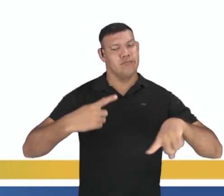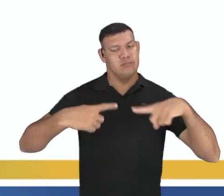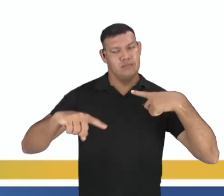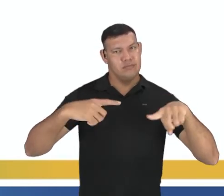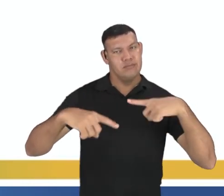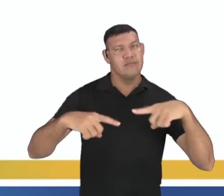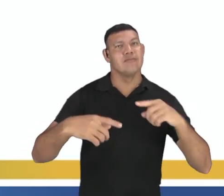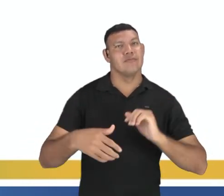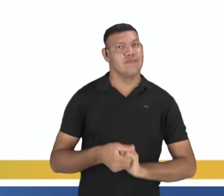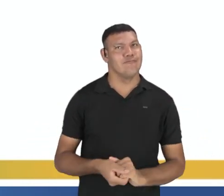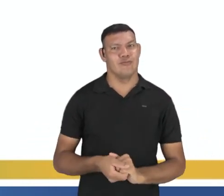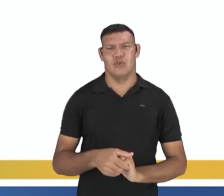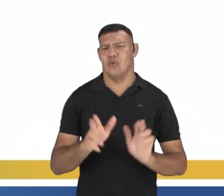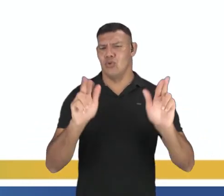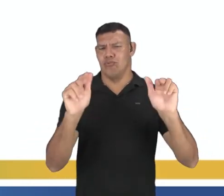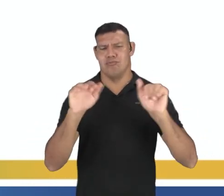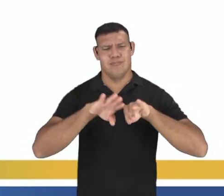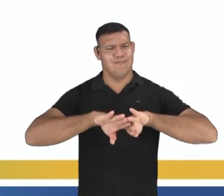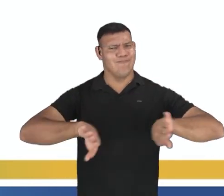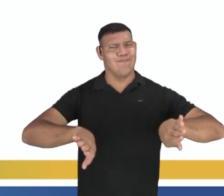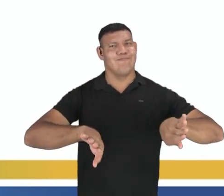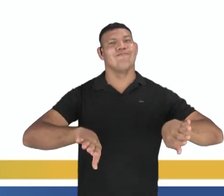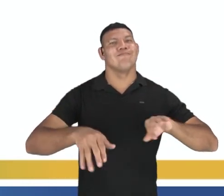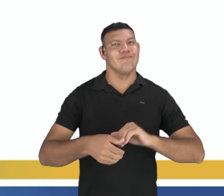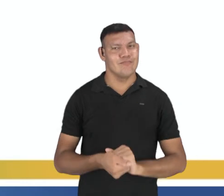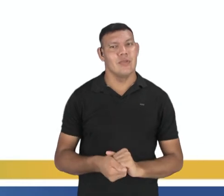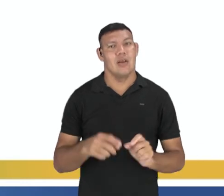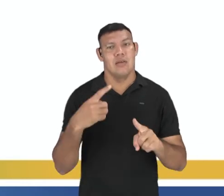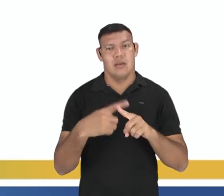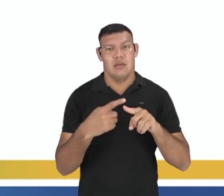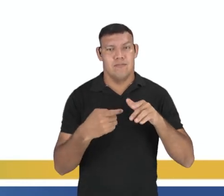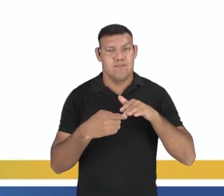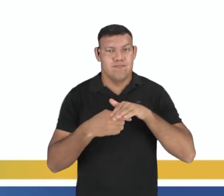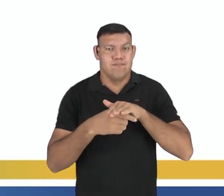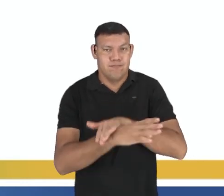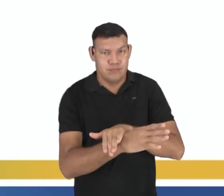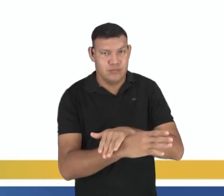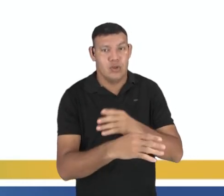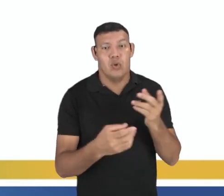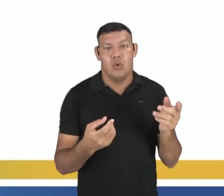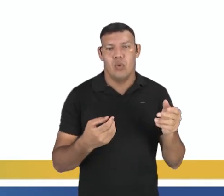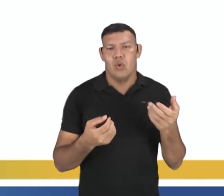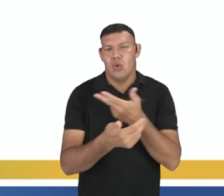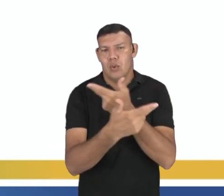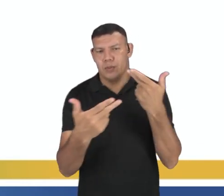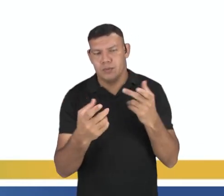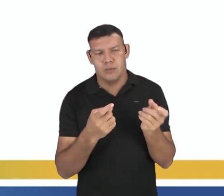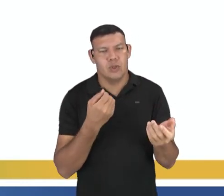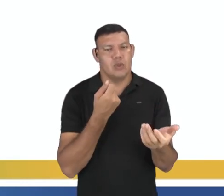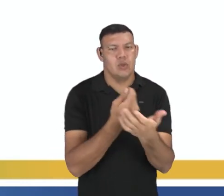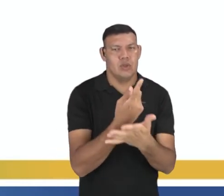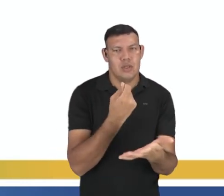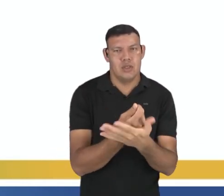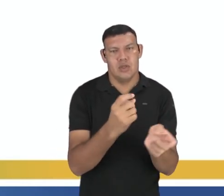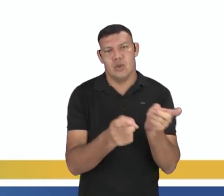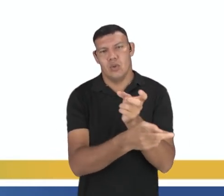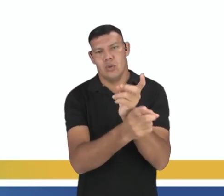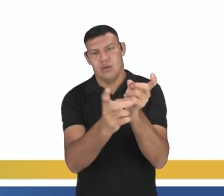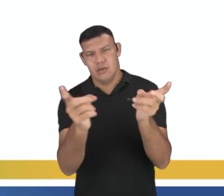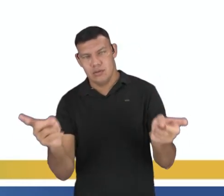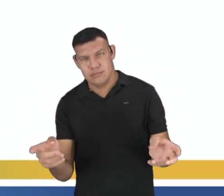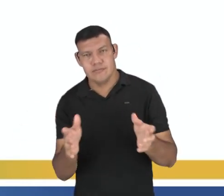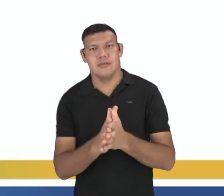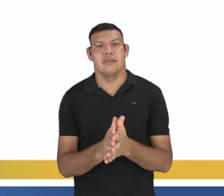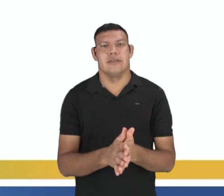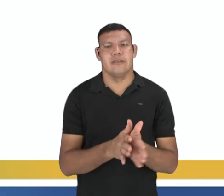impossível a gente viver sem música né Nós estamos tão habituados a música como um produto de consumo que nós assinamos as várias